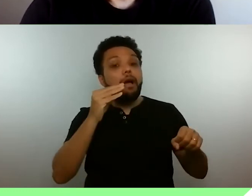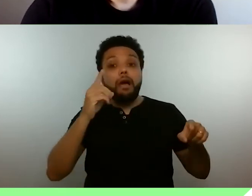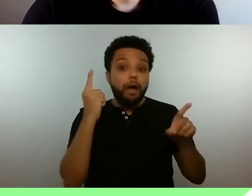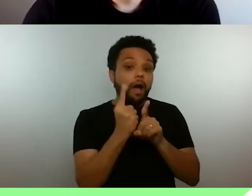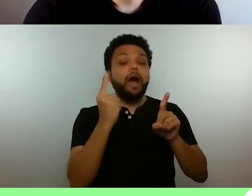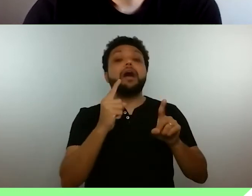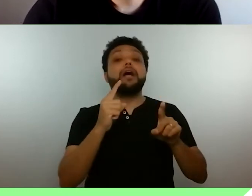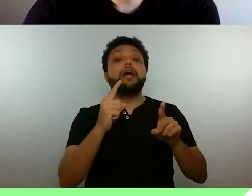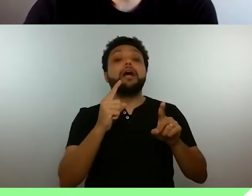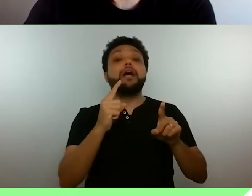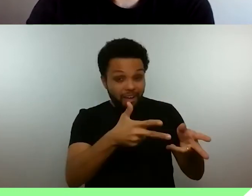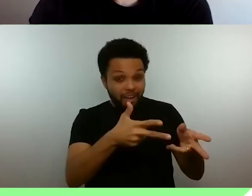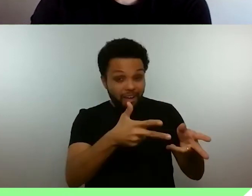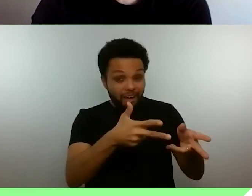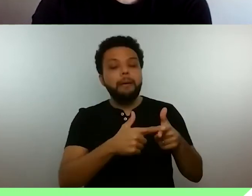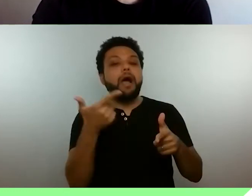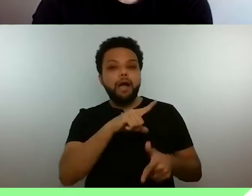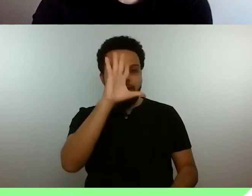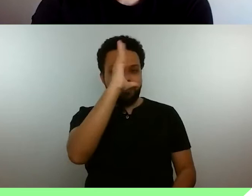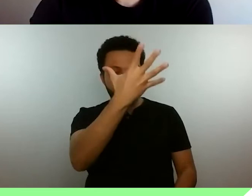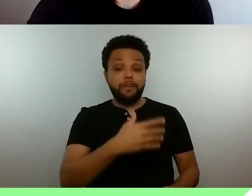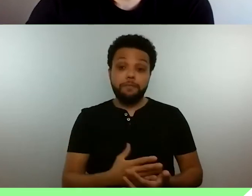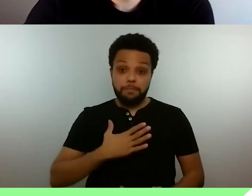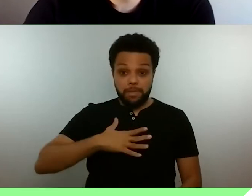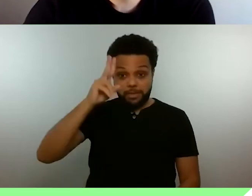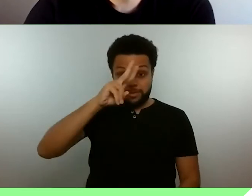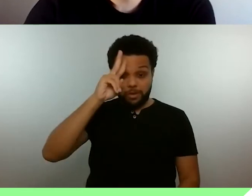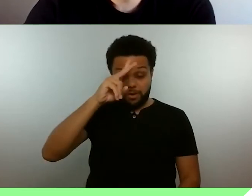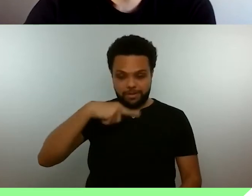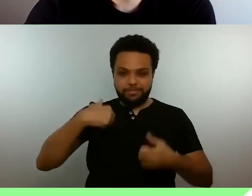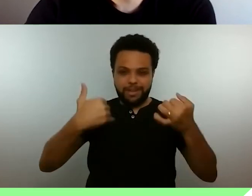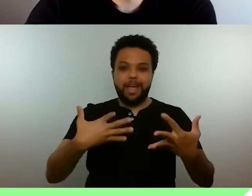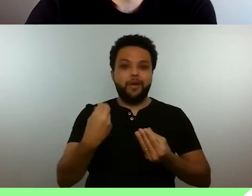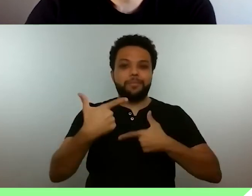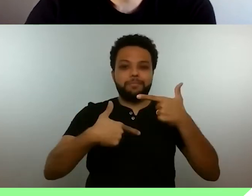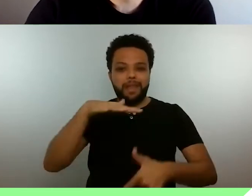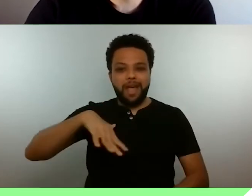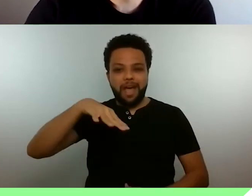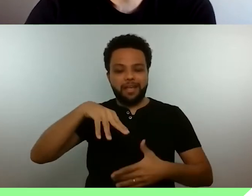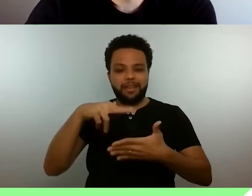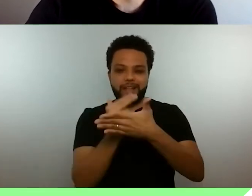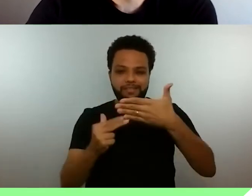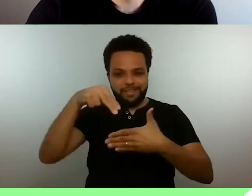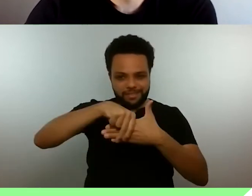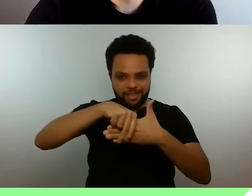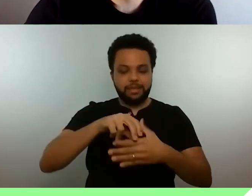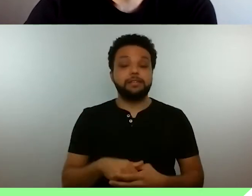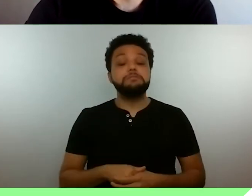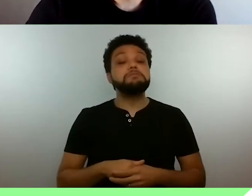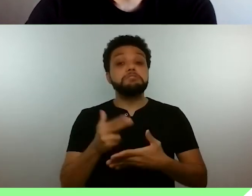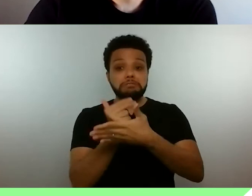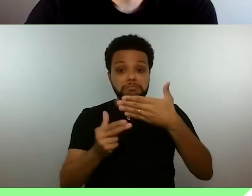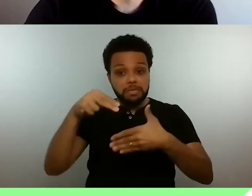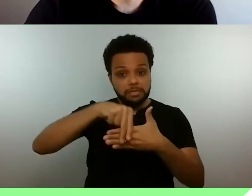trazendo assim um pouco da minha história, de como eu comecei no design. Eu comecei justamente porque o design, ele